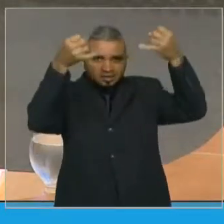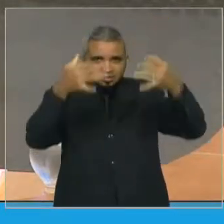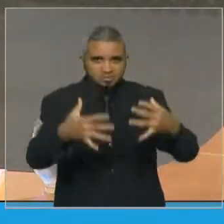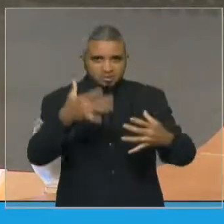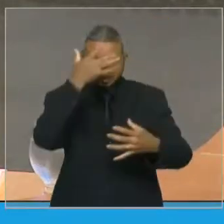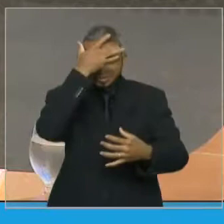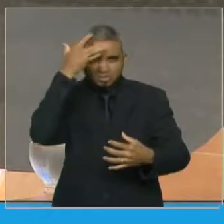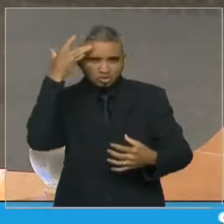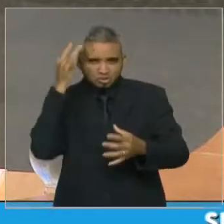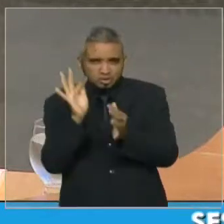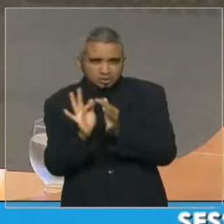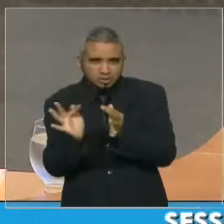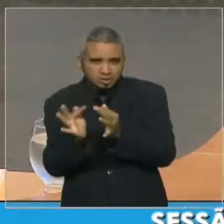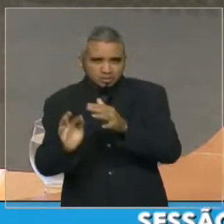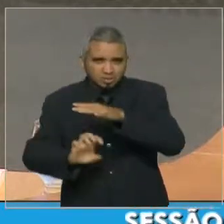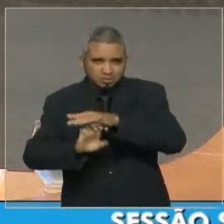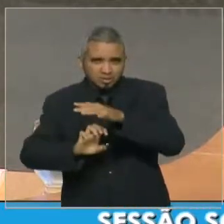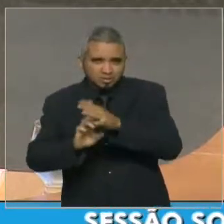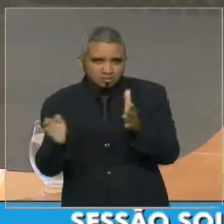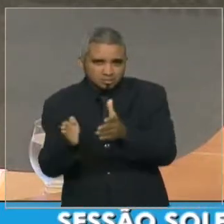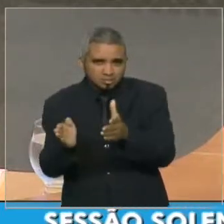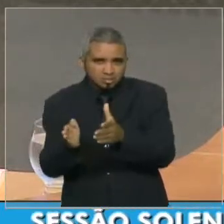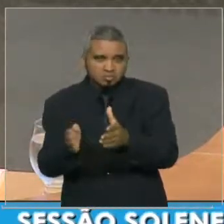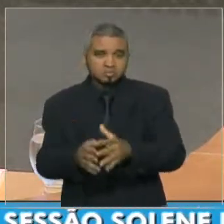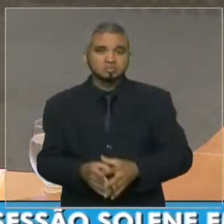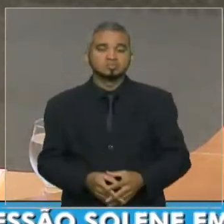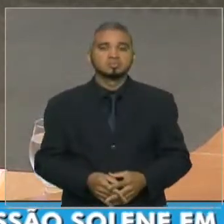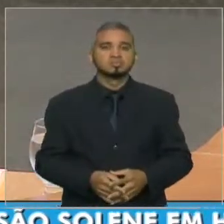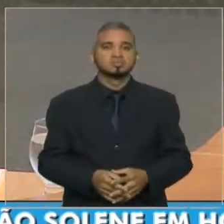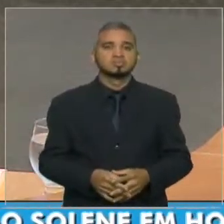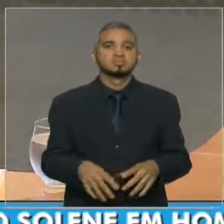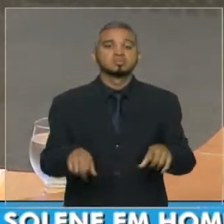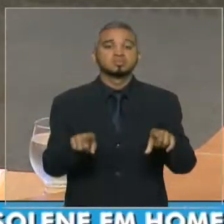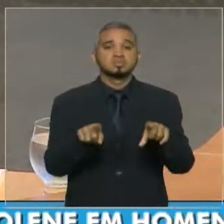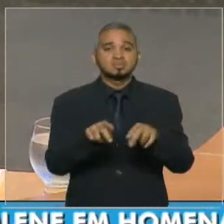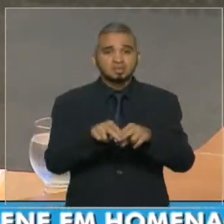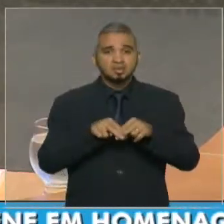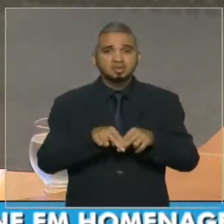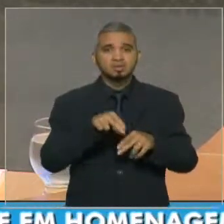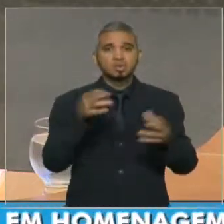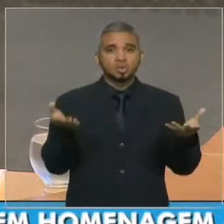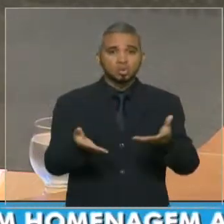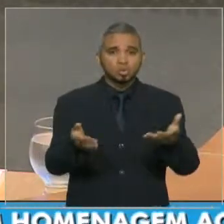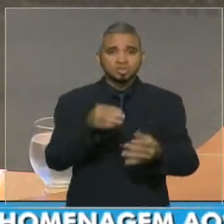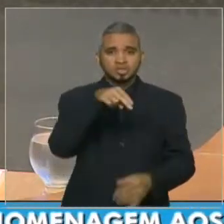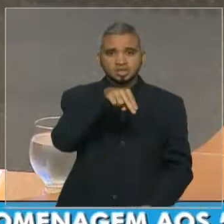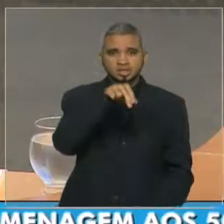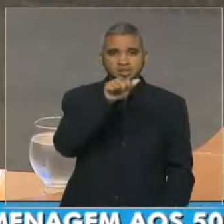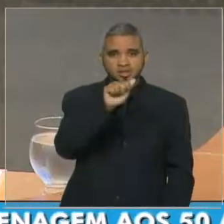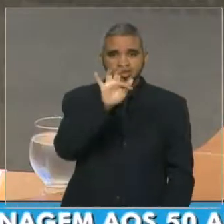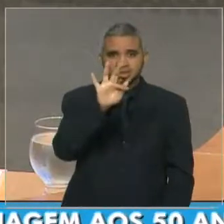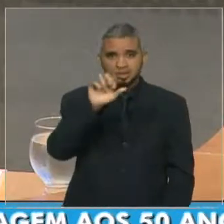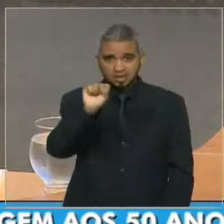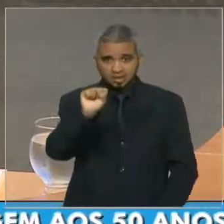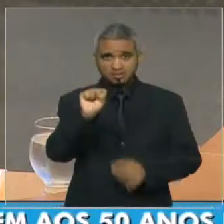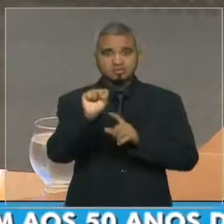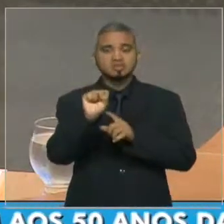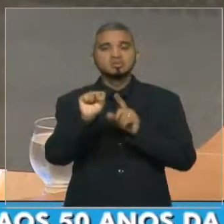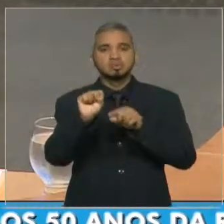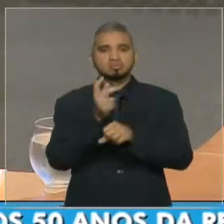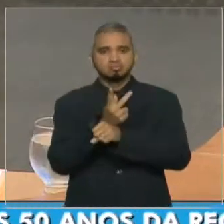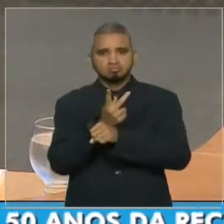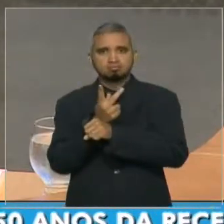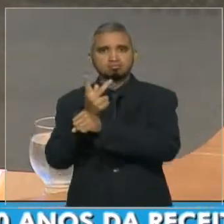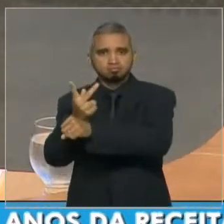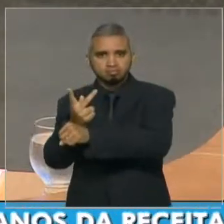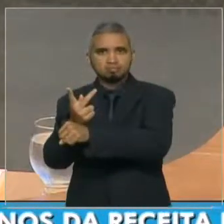É um projeto premiado internacionalmente, tanto na América Latina como na comunidade europeia. Em funcionamento em